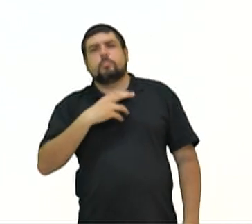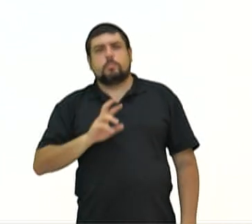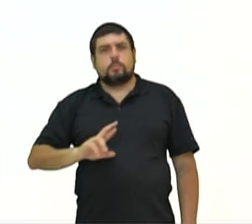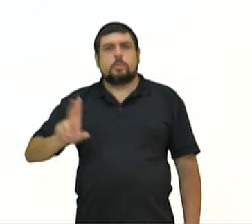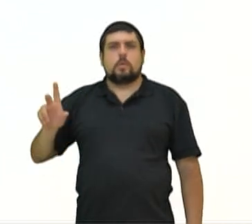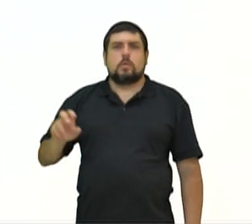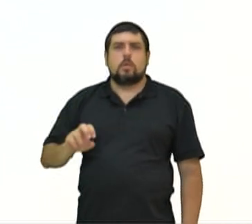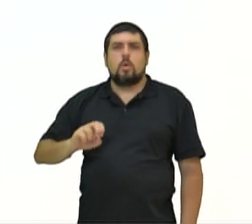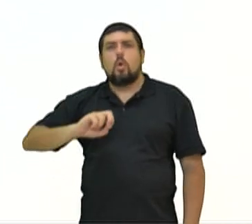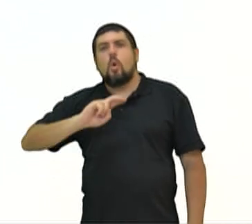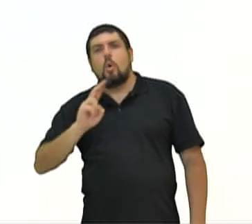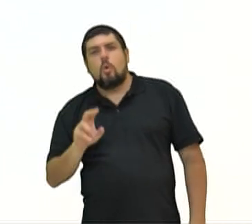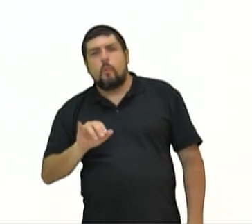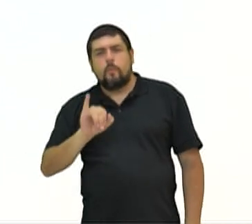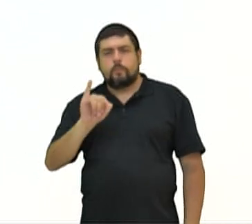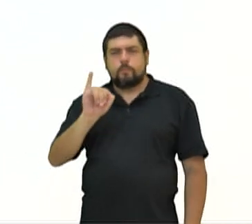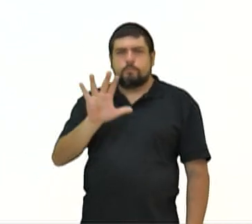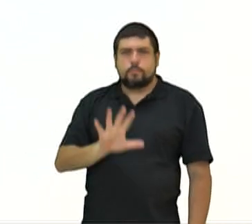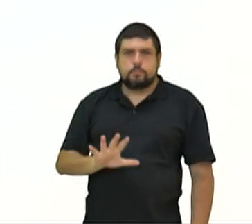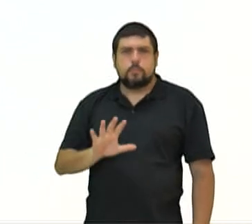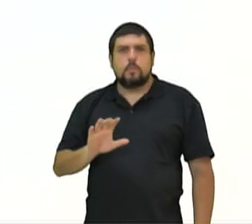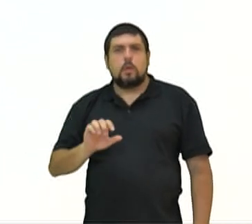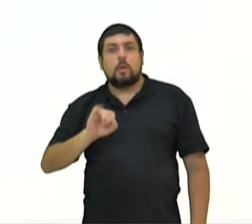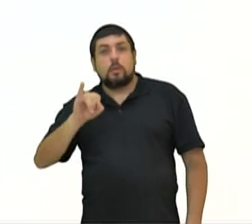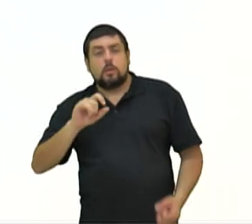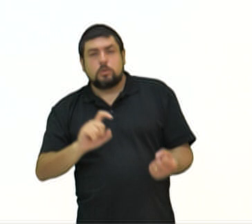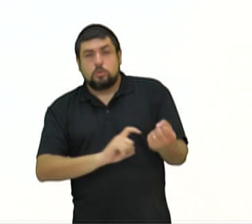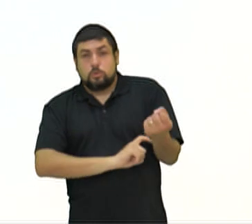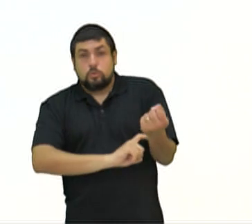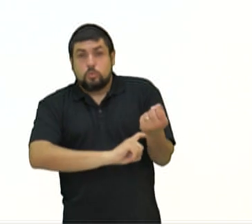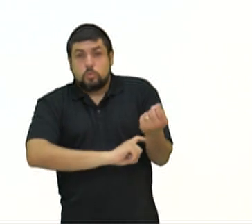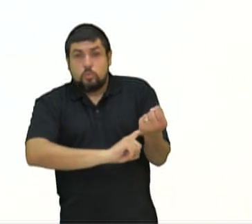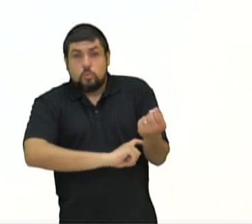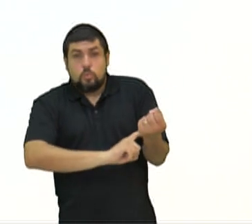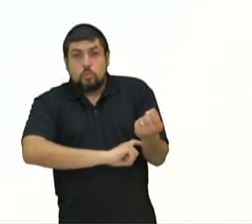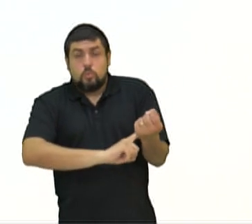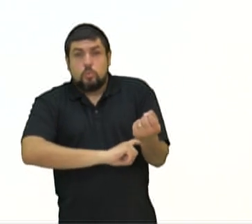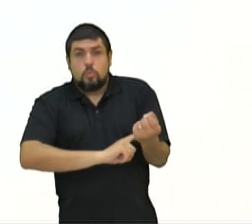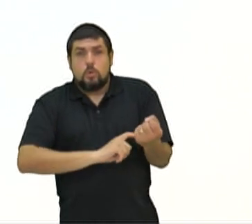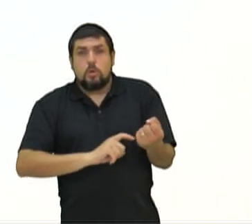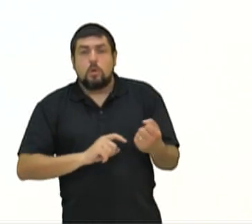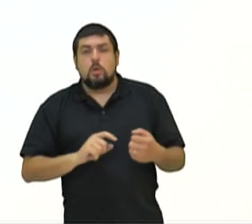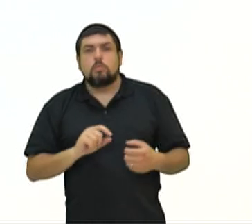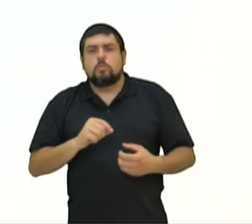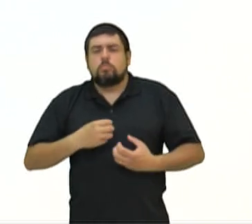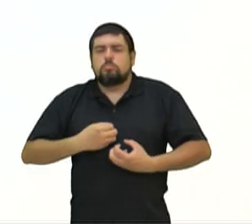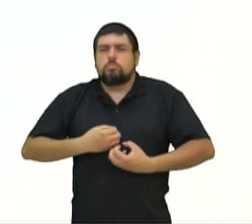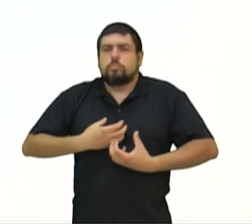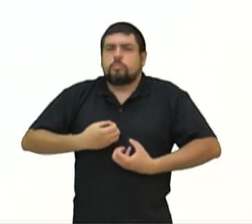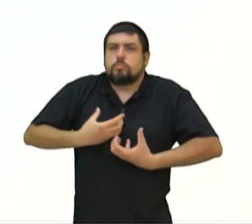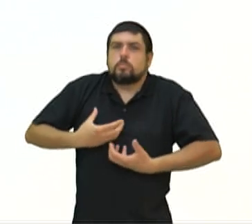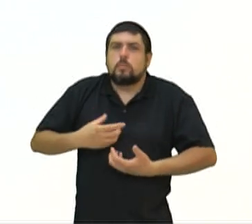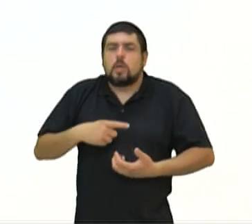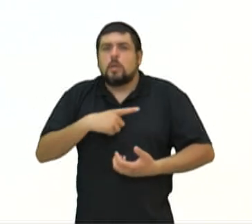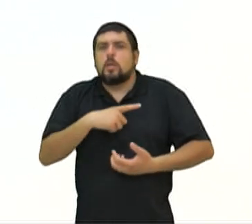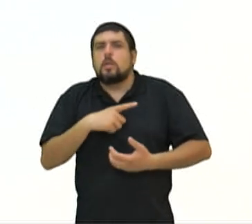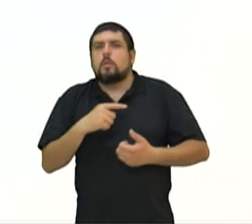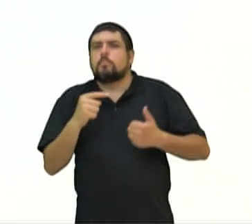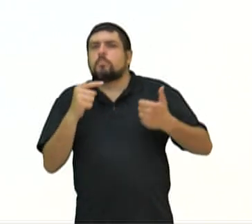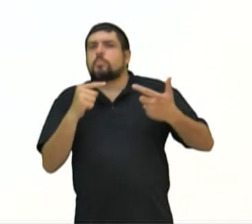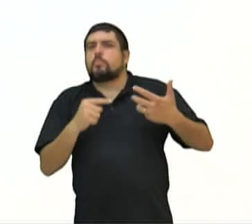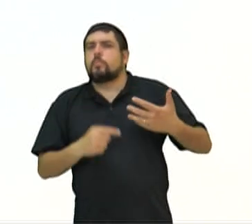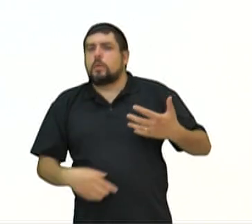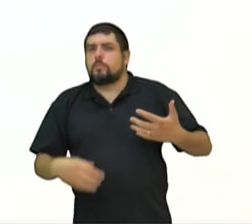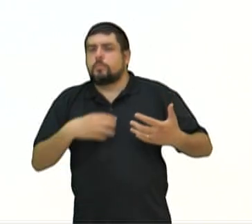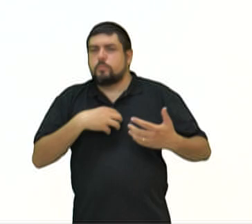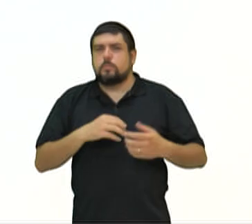infecção, tiver crises, né, de estresse, passar por momentos estressantes, geralmente ela manifesta os sintomas, tá? Não